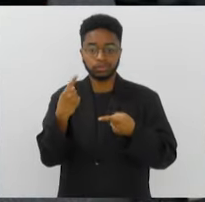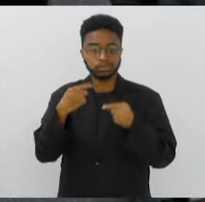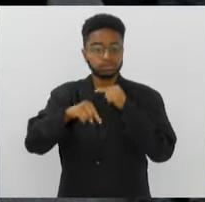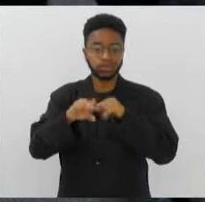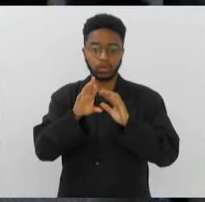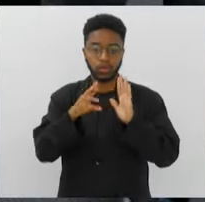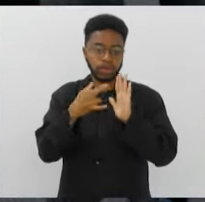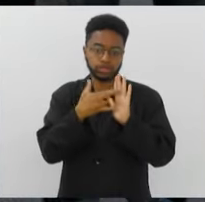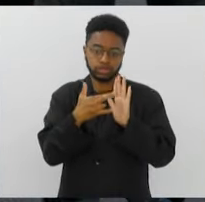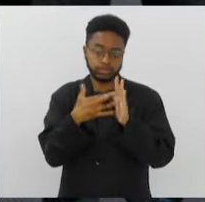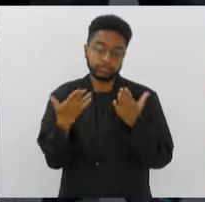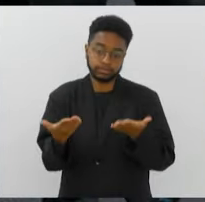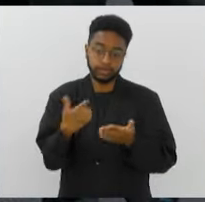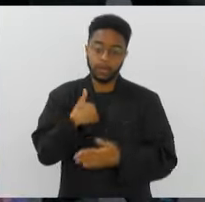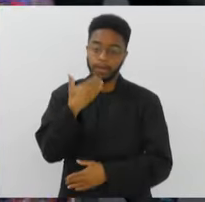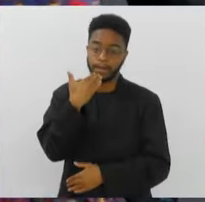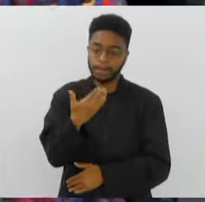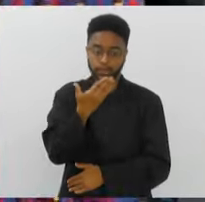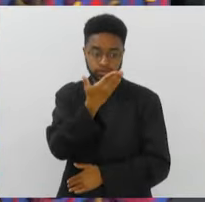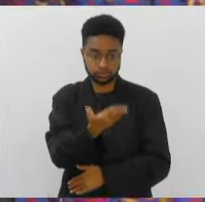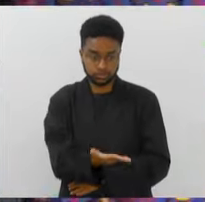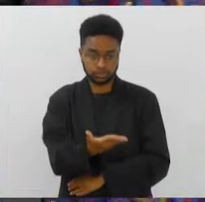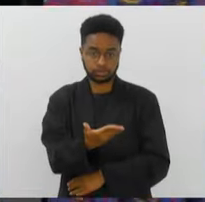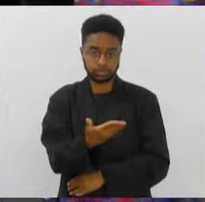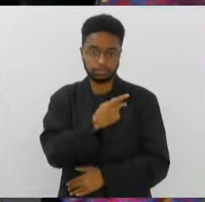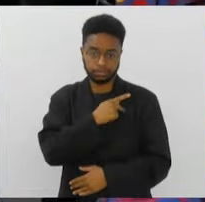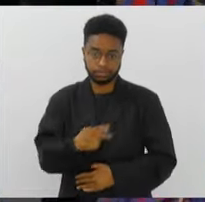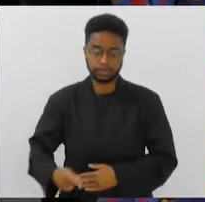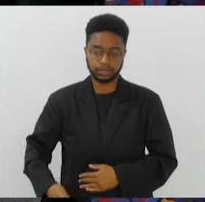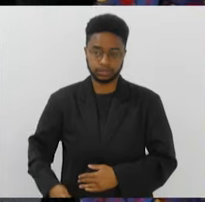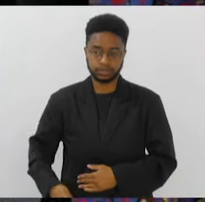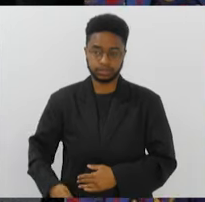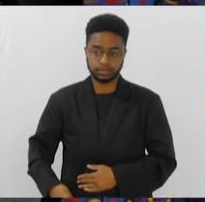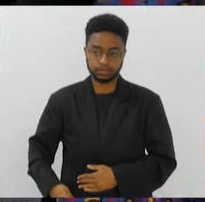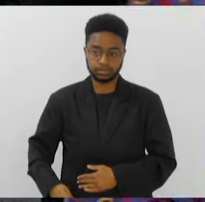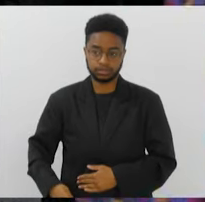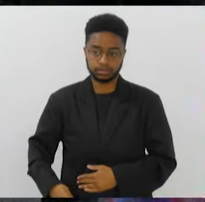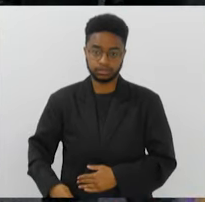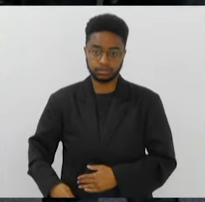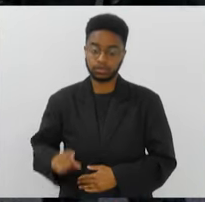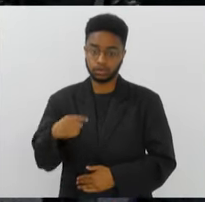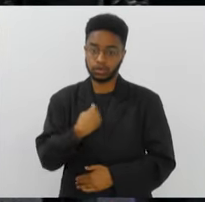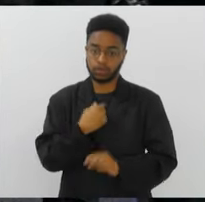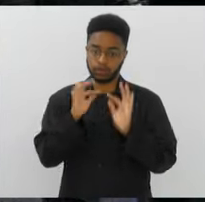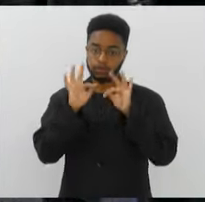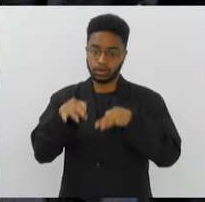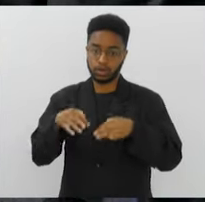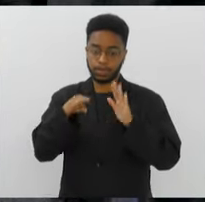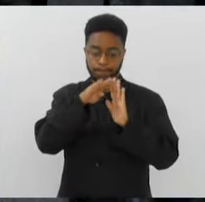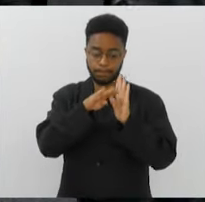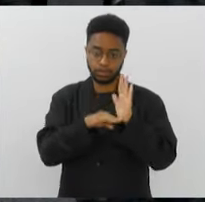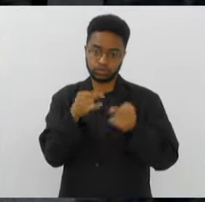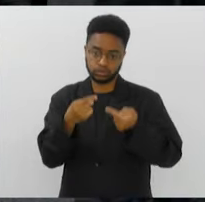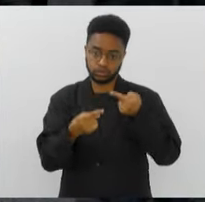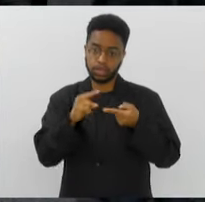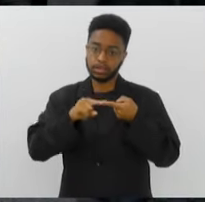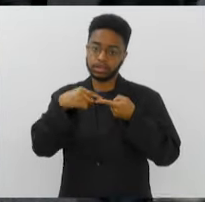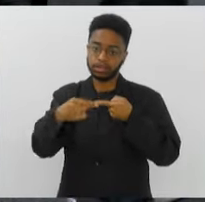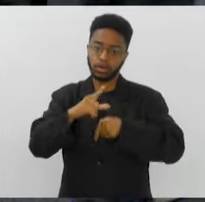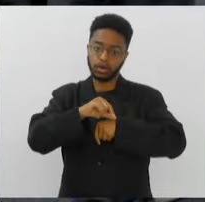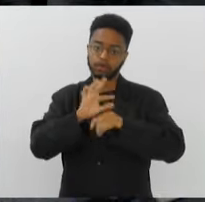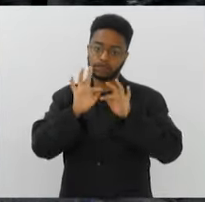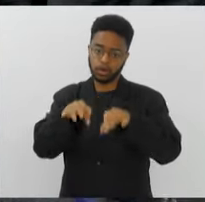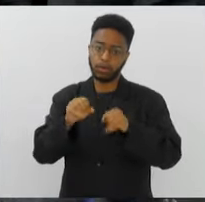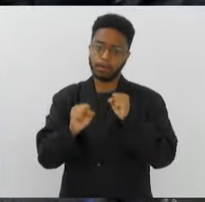Então, solicito a Vossa Excelência que a gente termine a pauta, aí vamos brigar